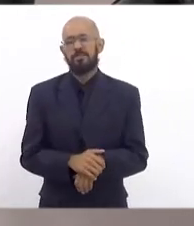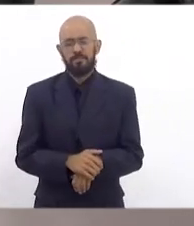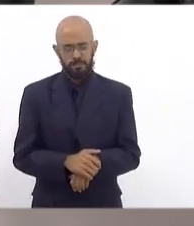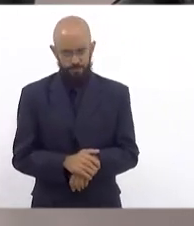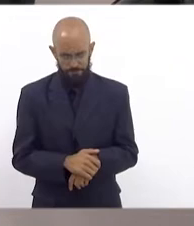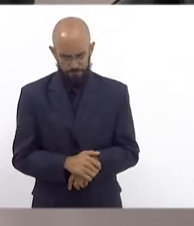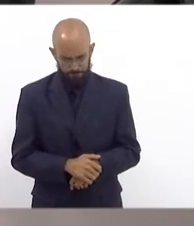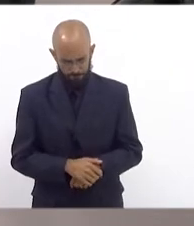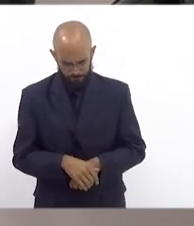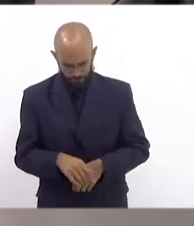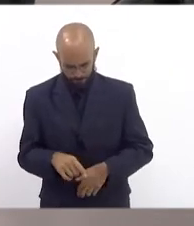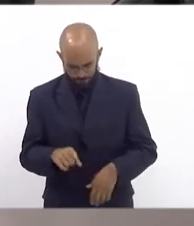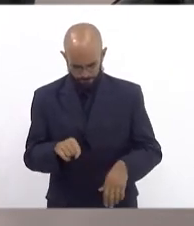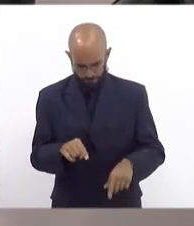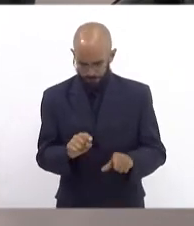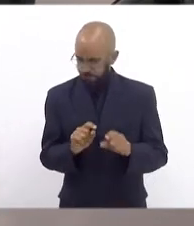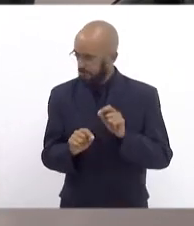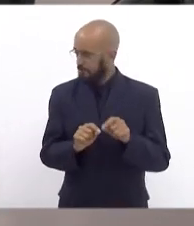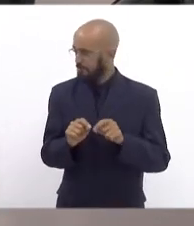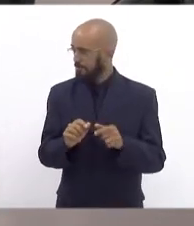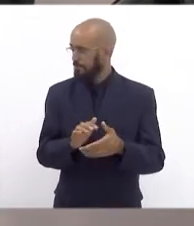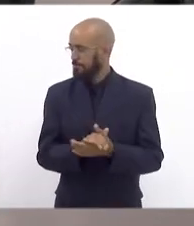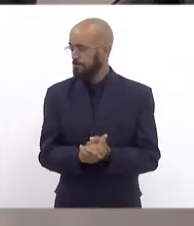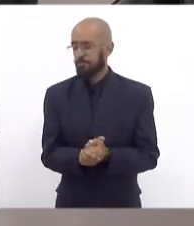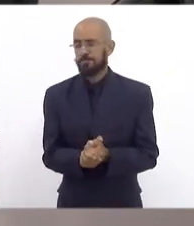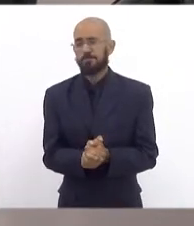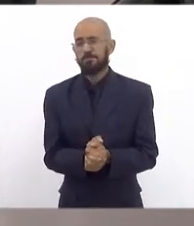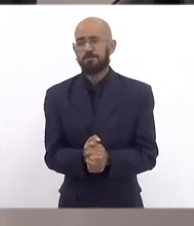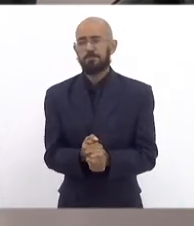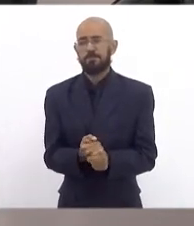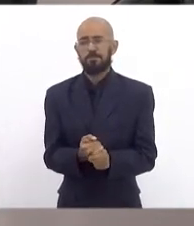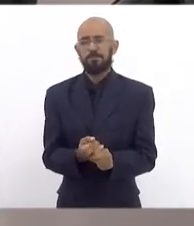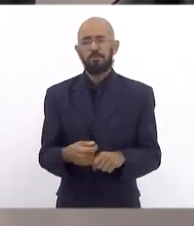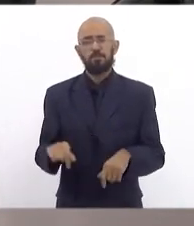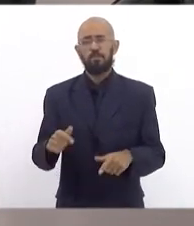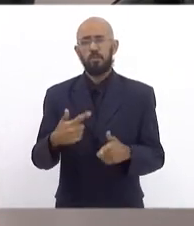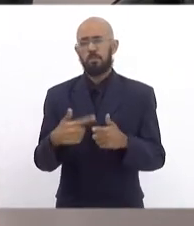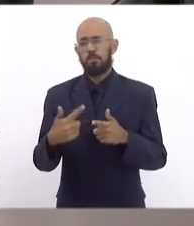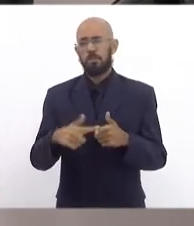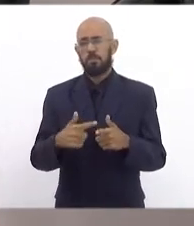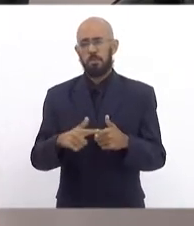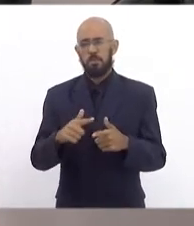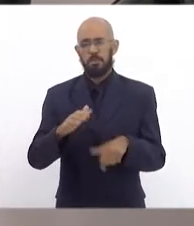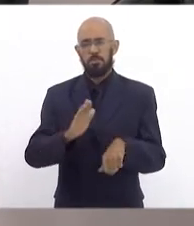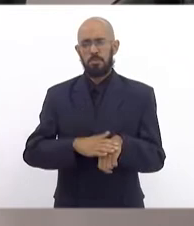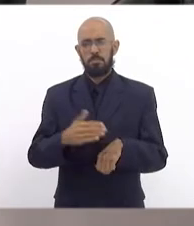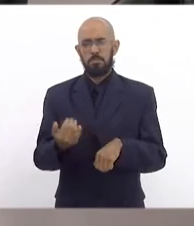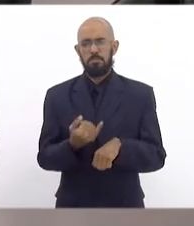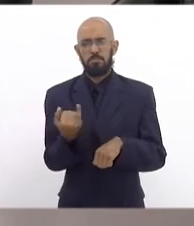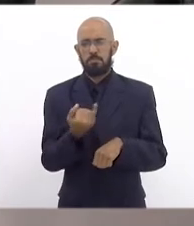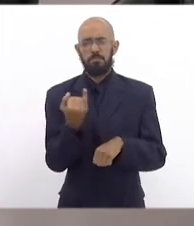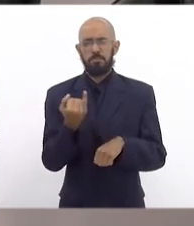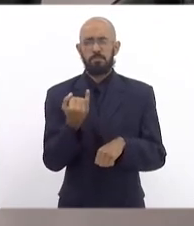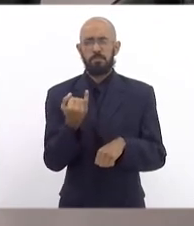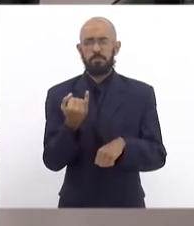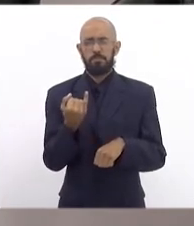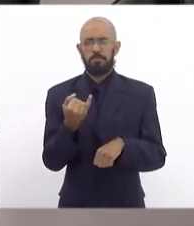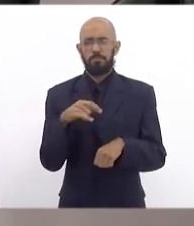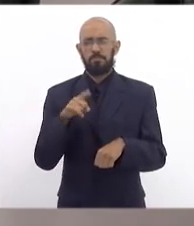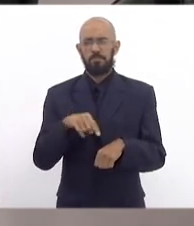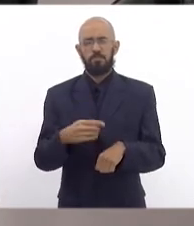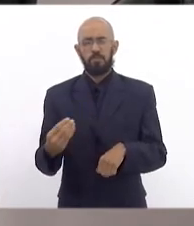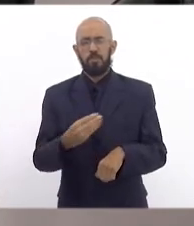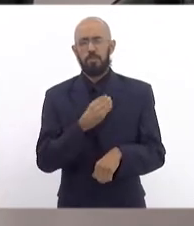e o que é é a questão mais importante que é o